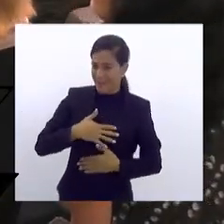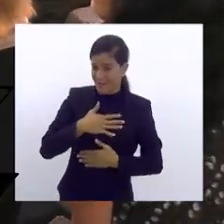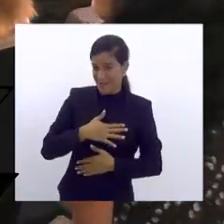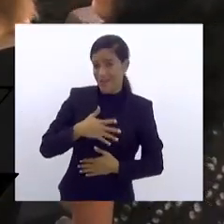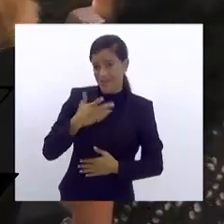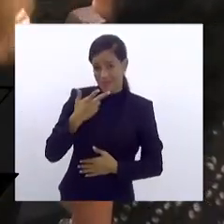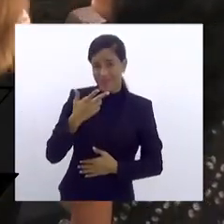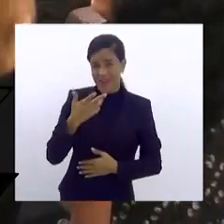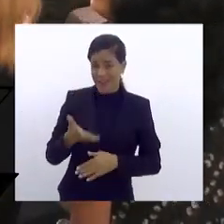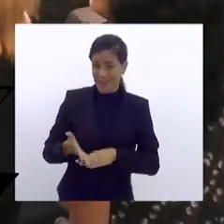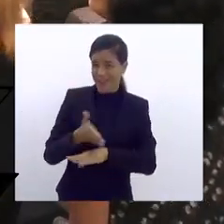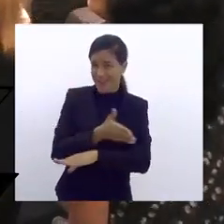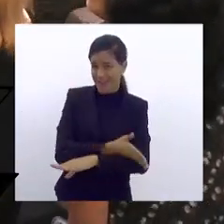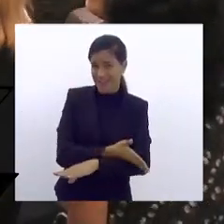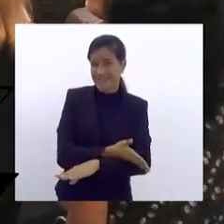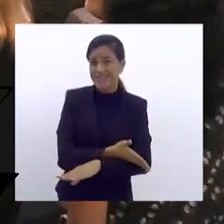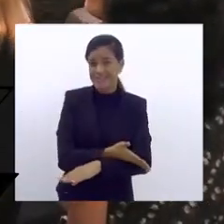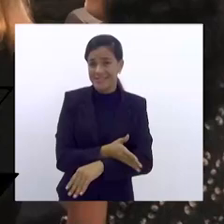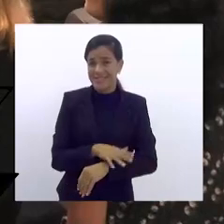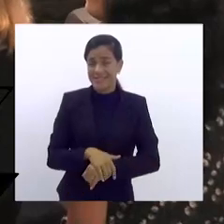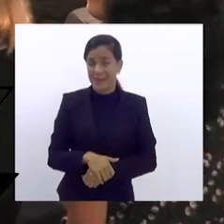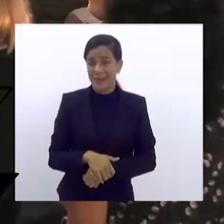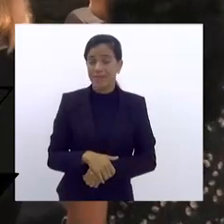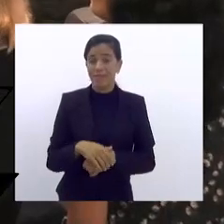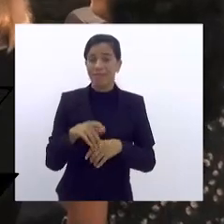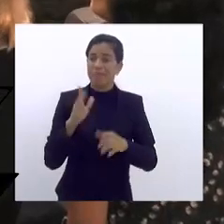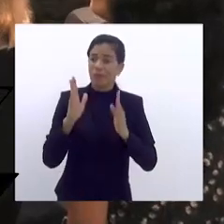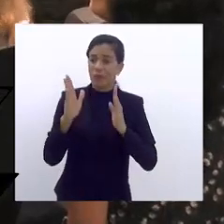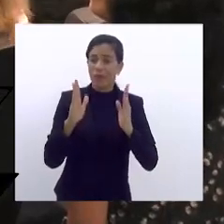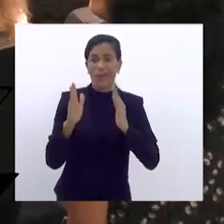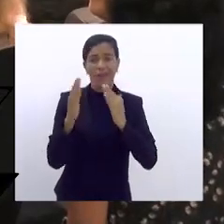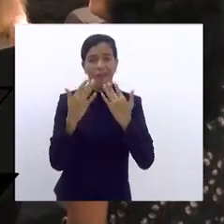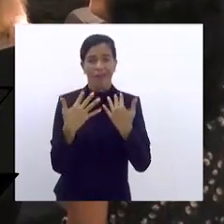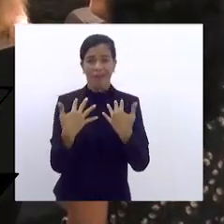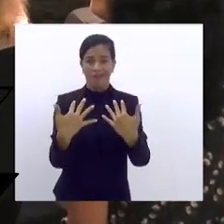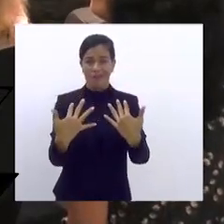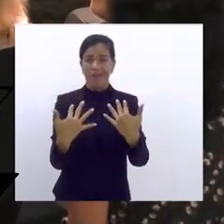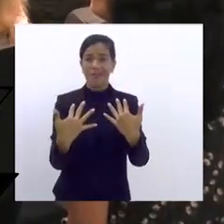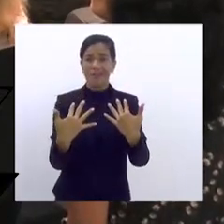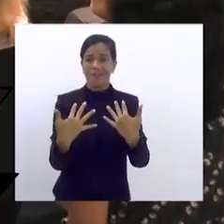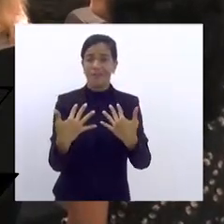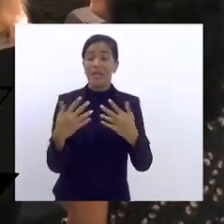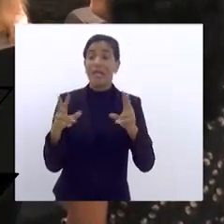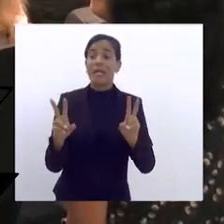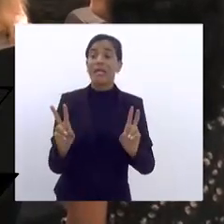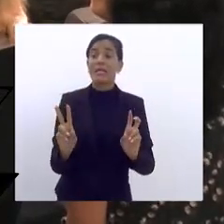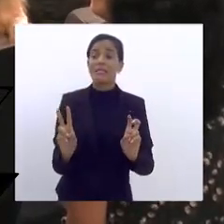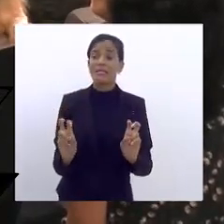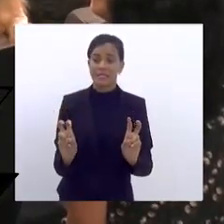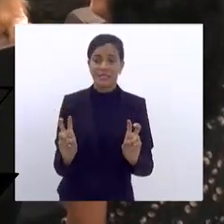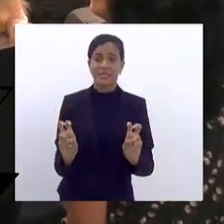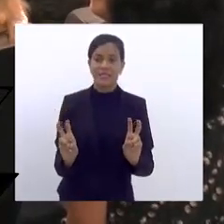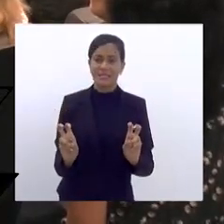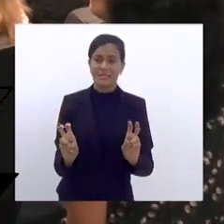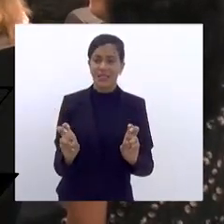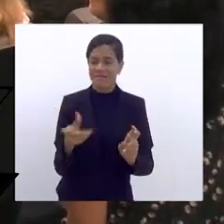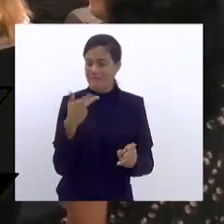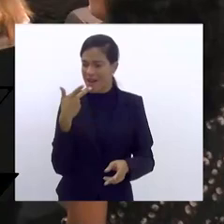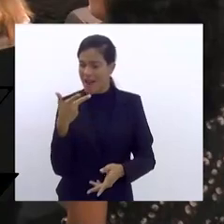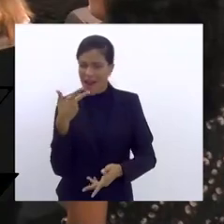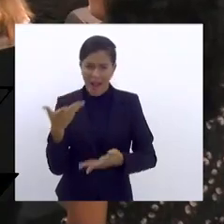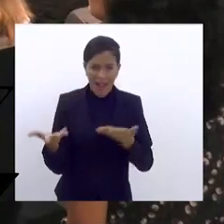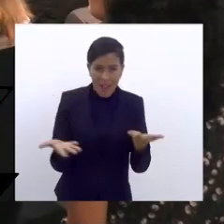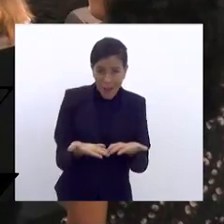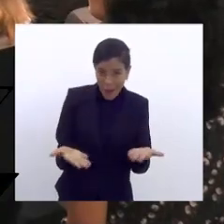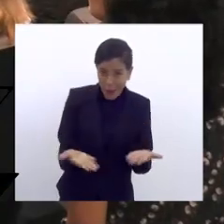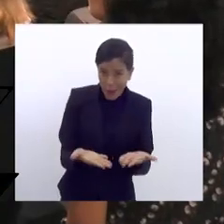ressaltado durante a audiência que por mais que esse tema esteja sendo muito falado atualmente